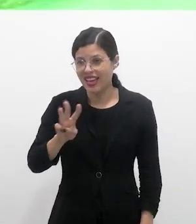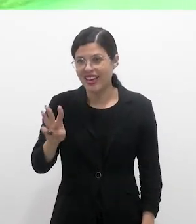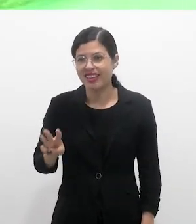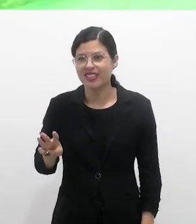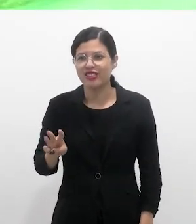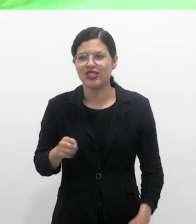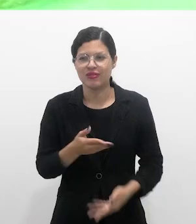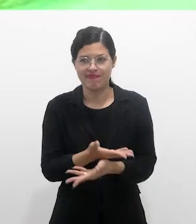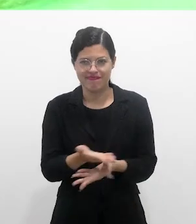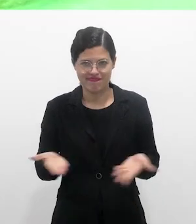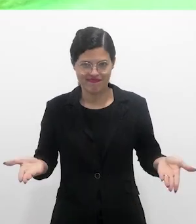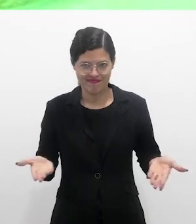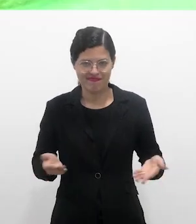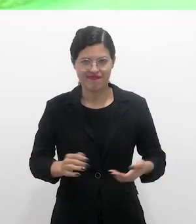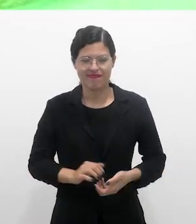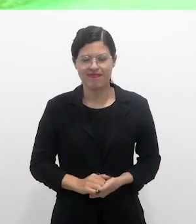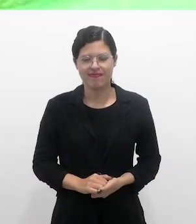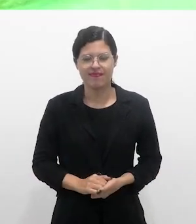site,